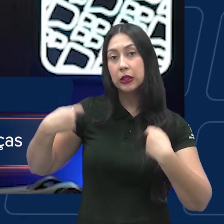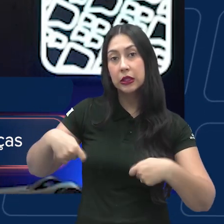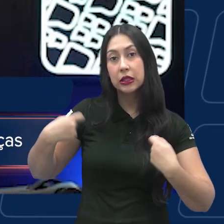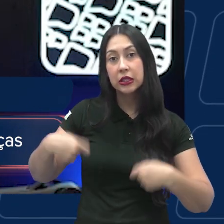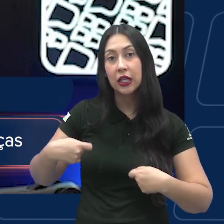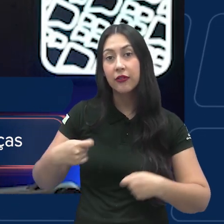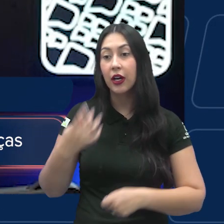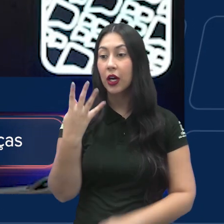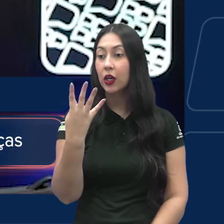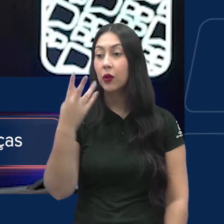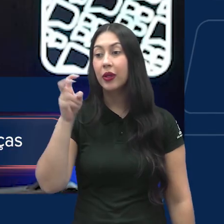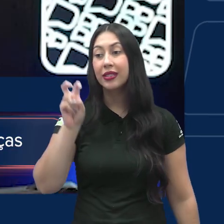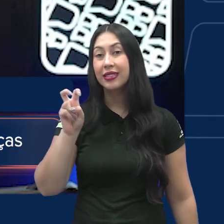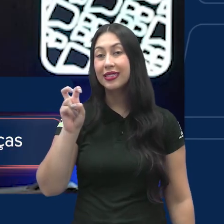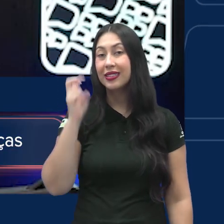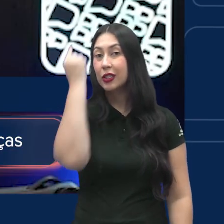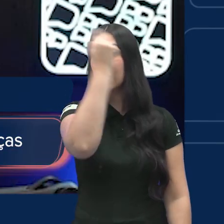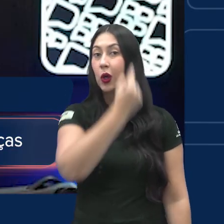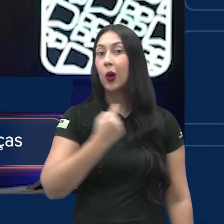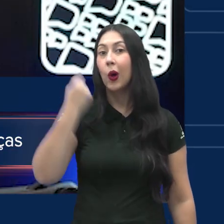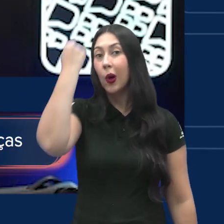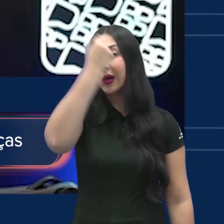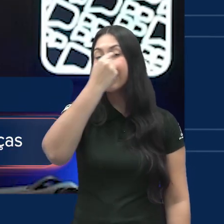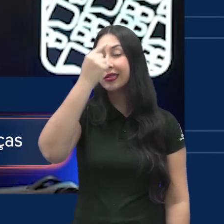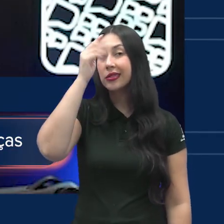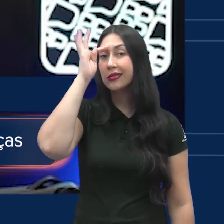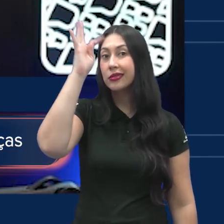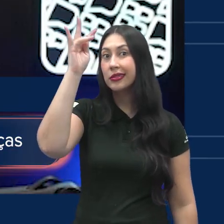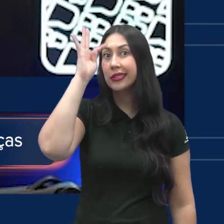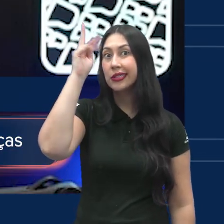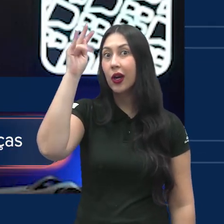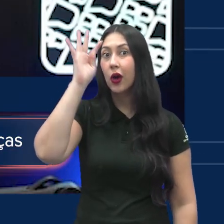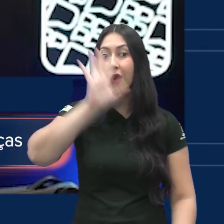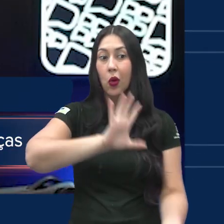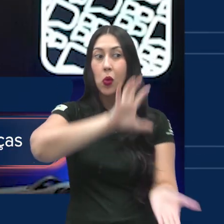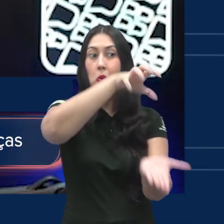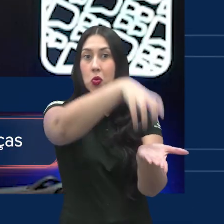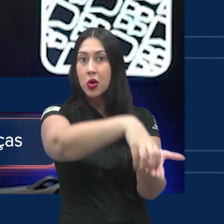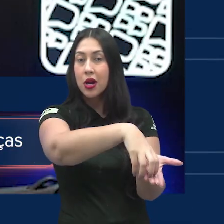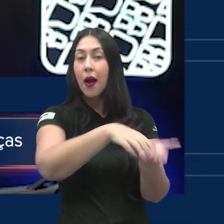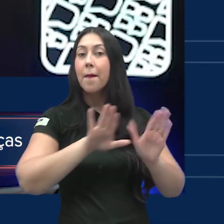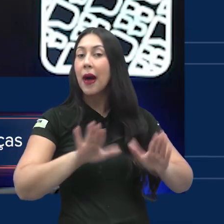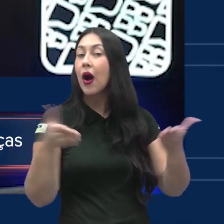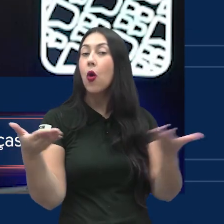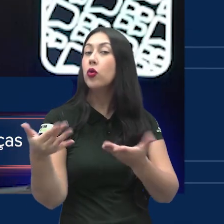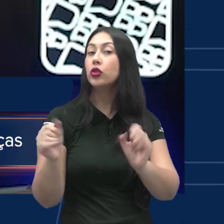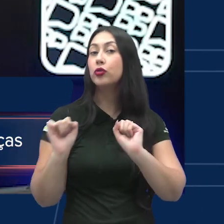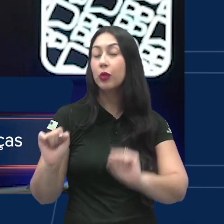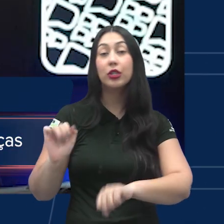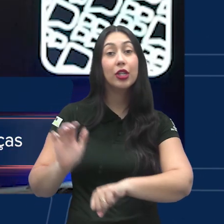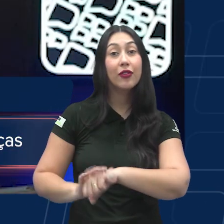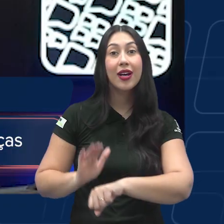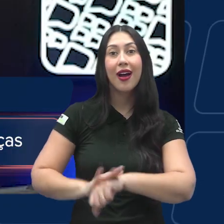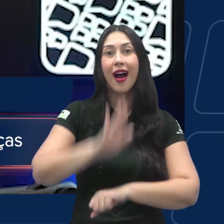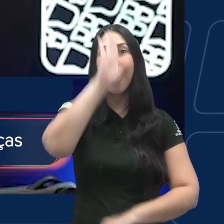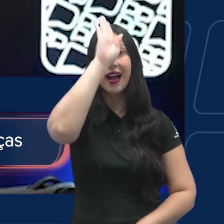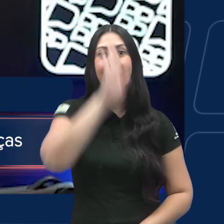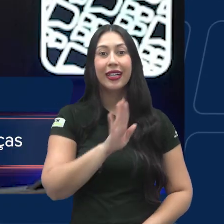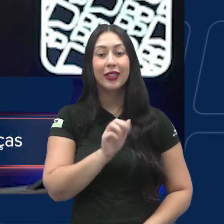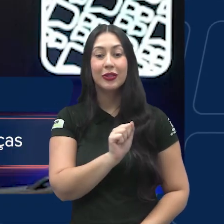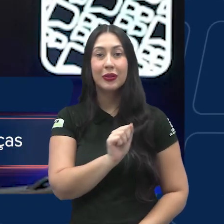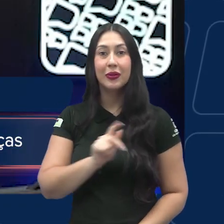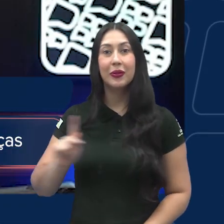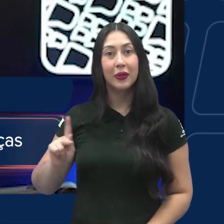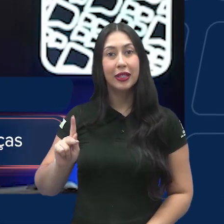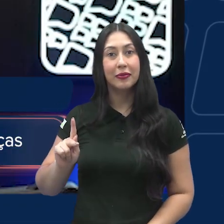fazer 45 horas teóricas numa autoescola, e hoje ele pode fazer isso de forma